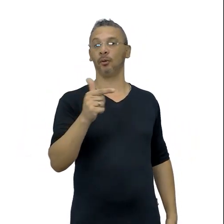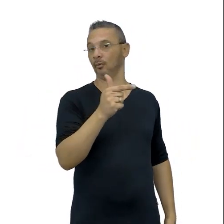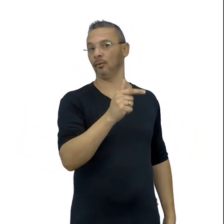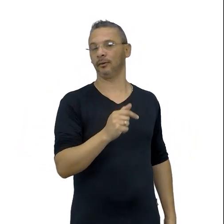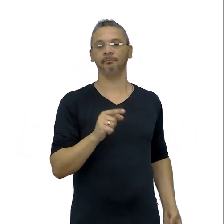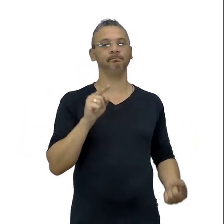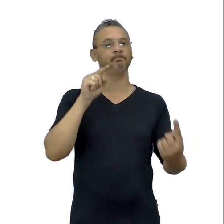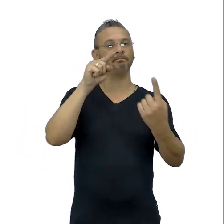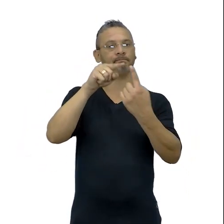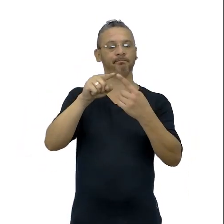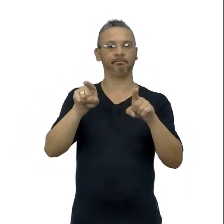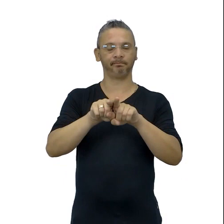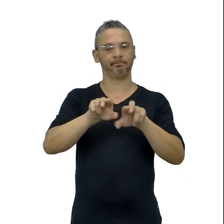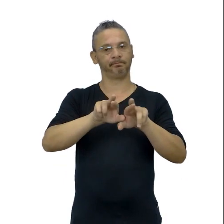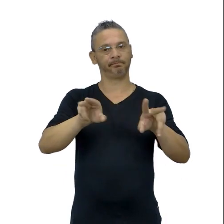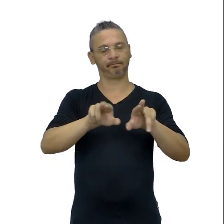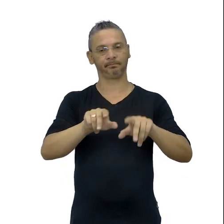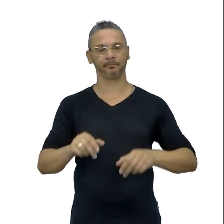objetivo, estou dizendo,